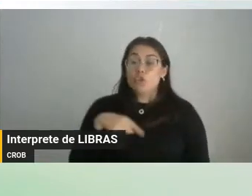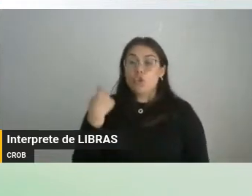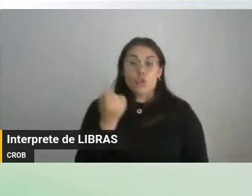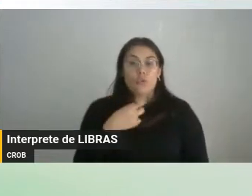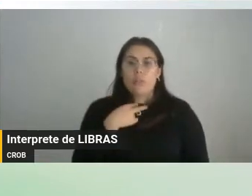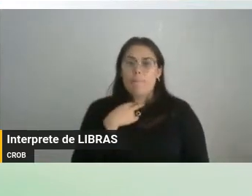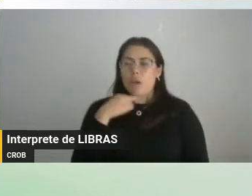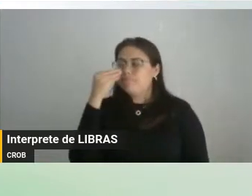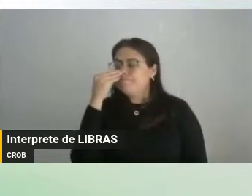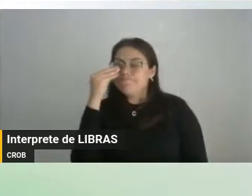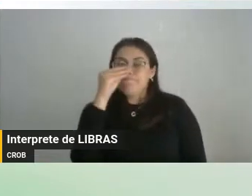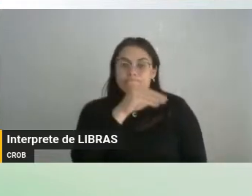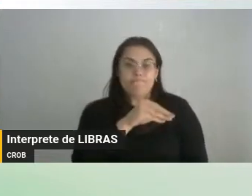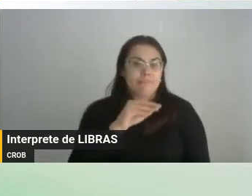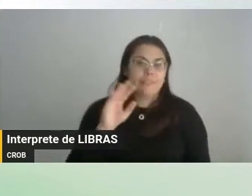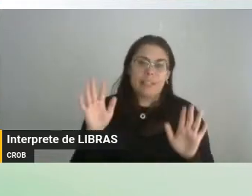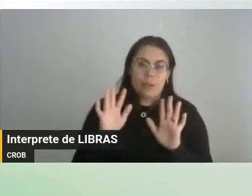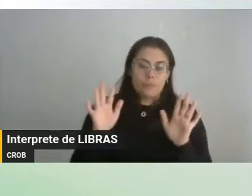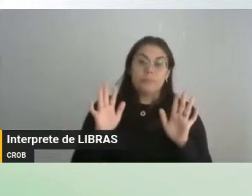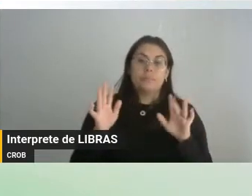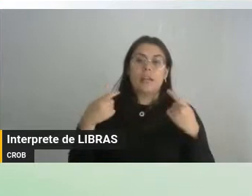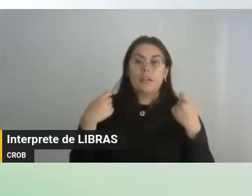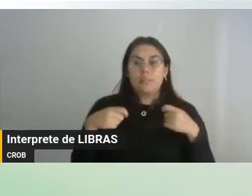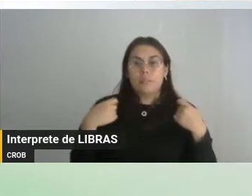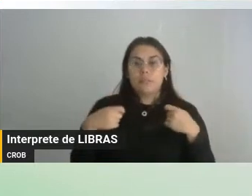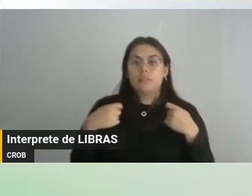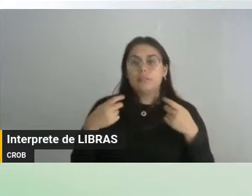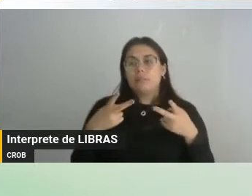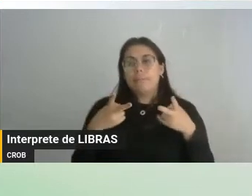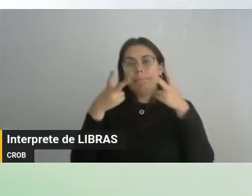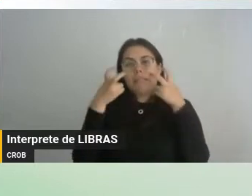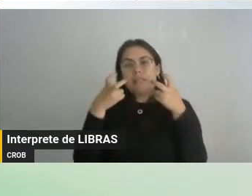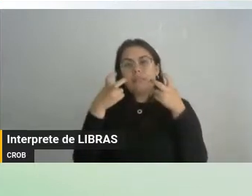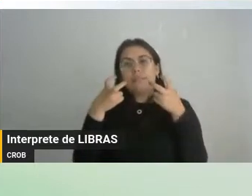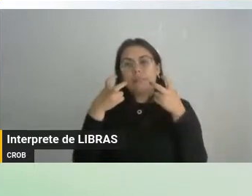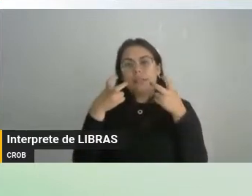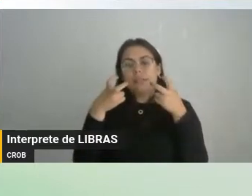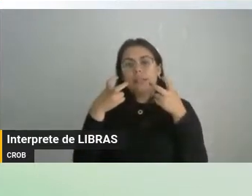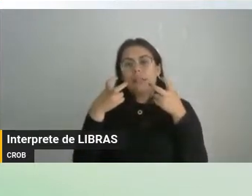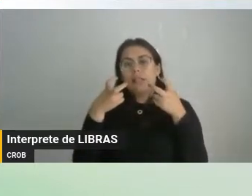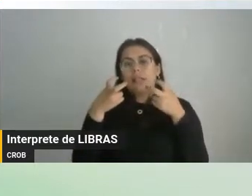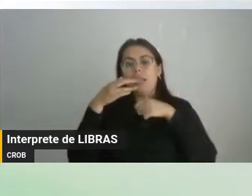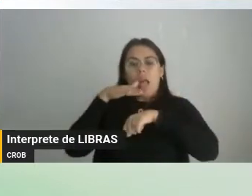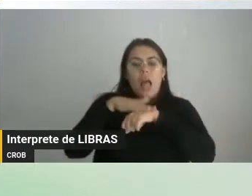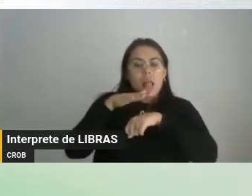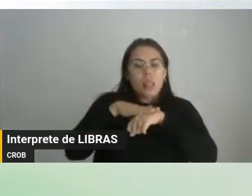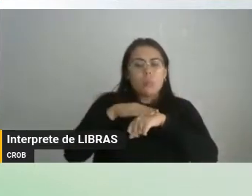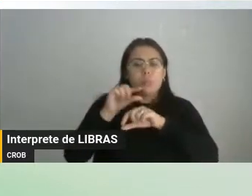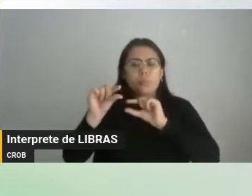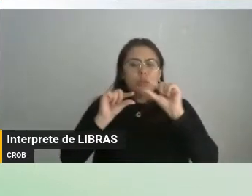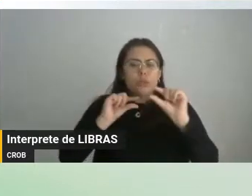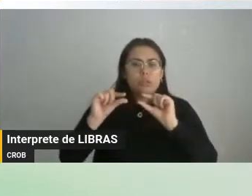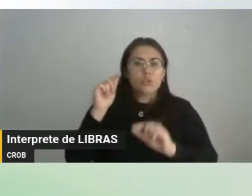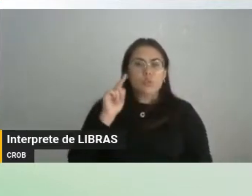ver como pequenas manifestações no dia a dia elas já são suficientes para que a gente tenha que tomar alguma medida e para